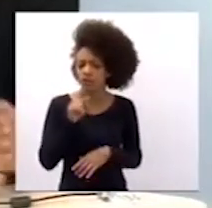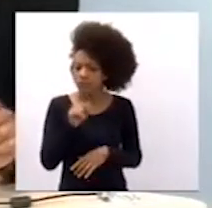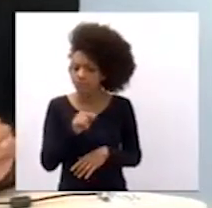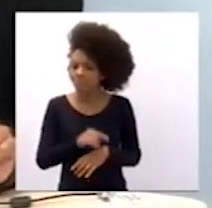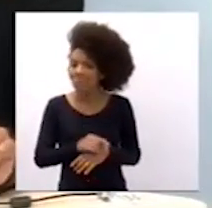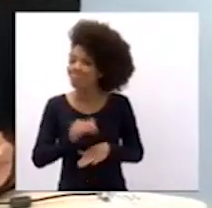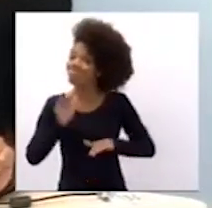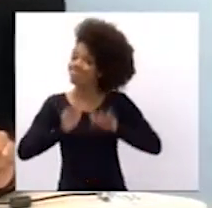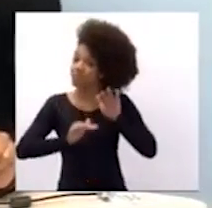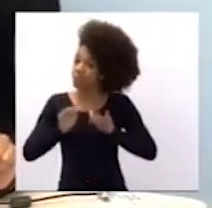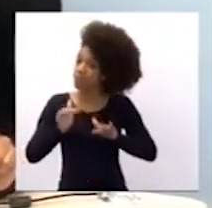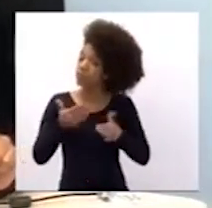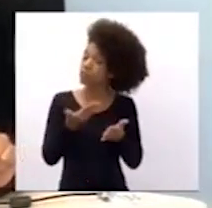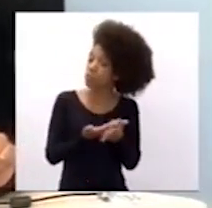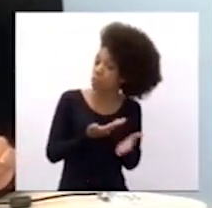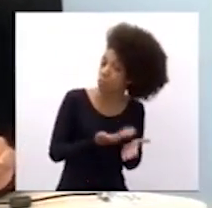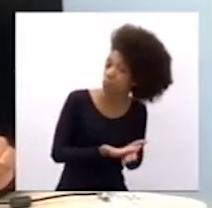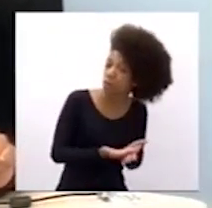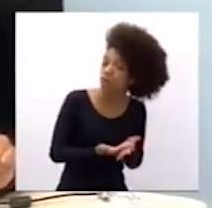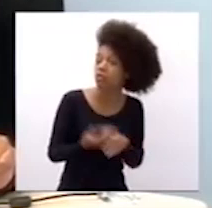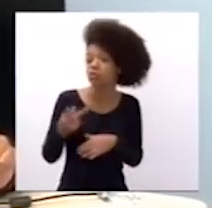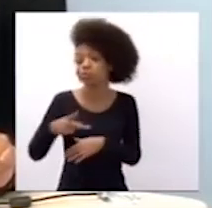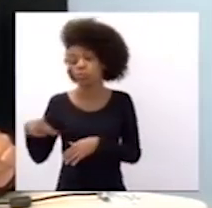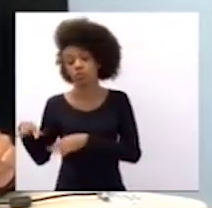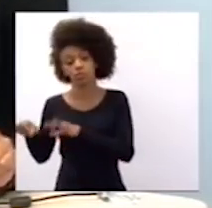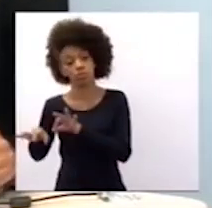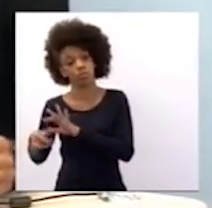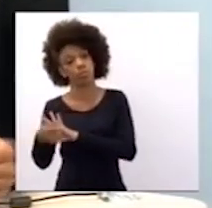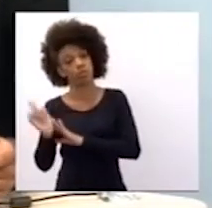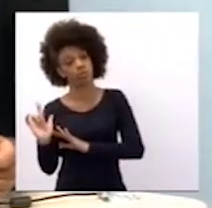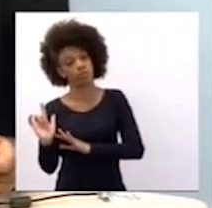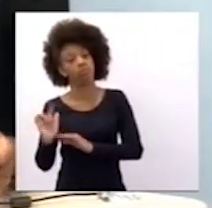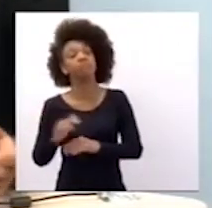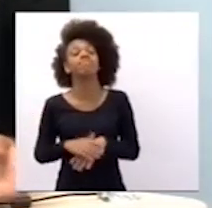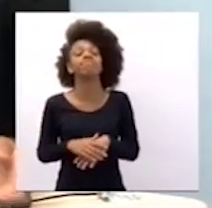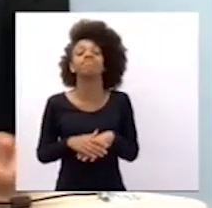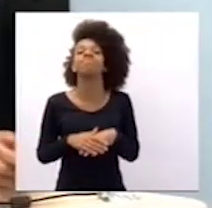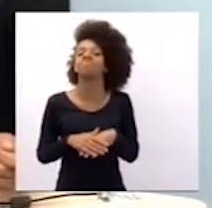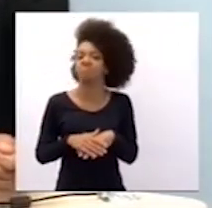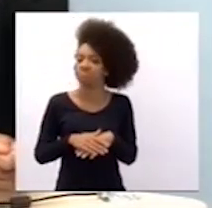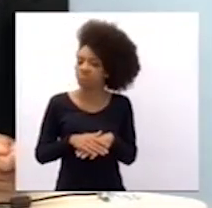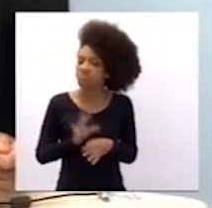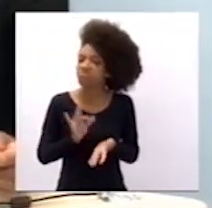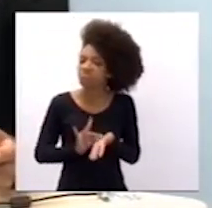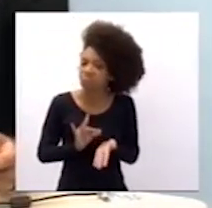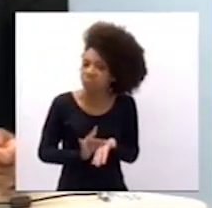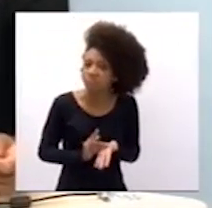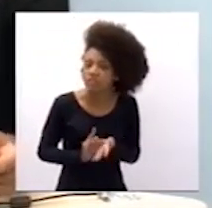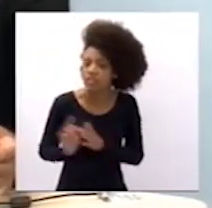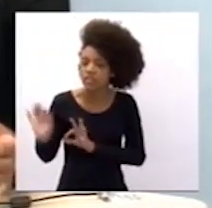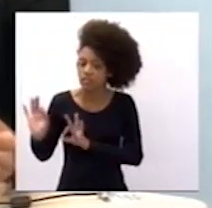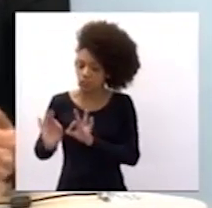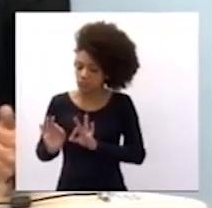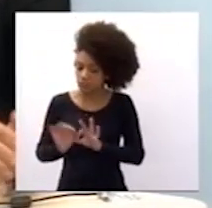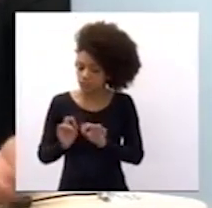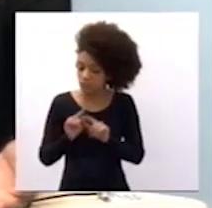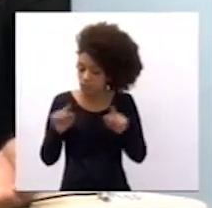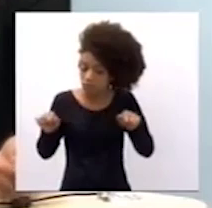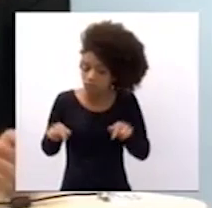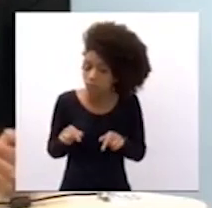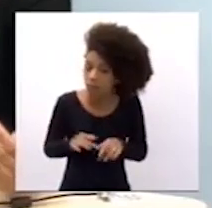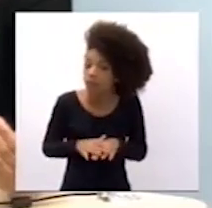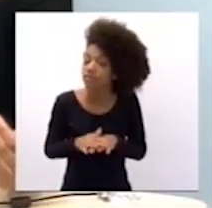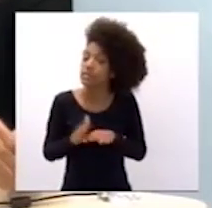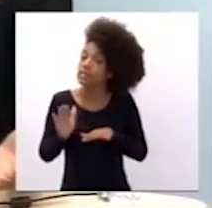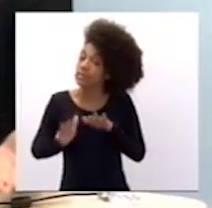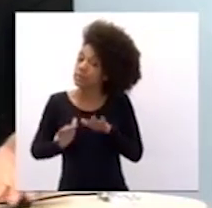do objetivo da aula, do que o professor planejou. Exatamente, essa organização do espaço de aprendizagem vai depender bastante da